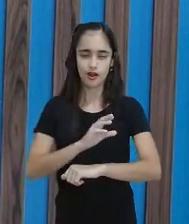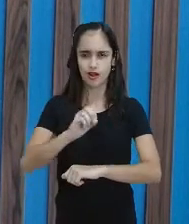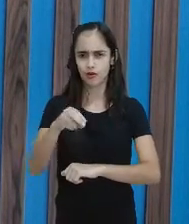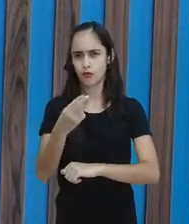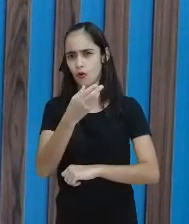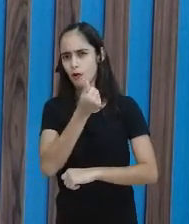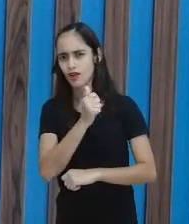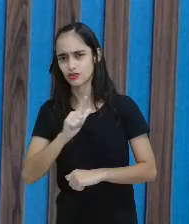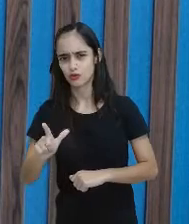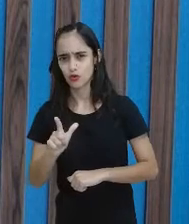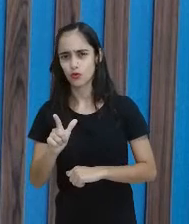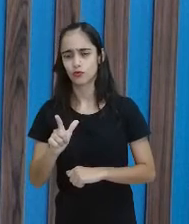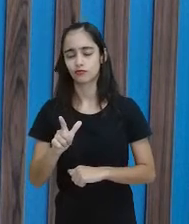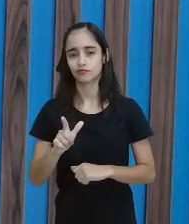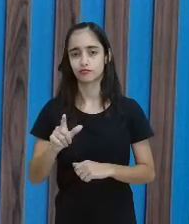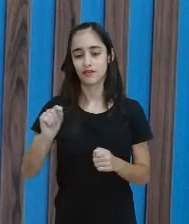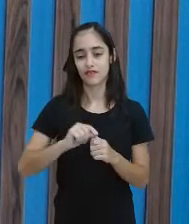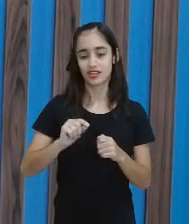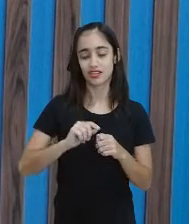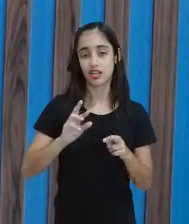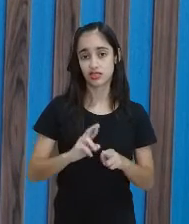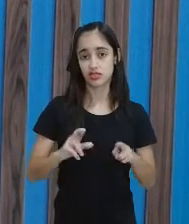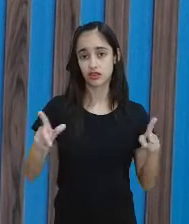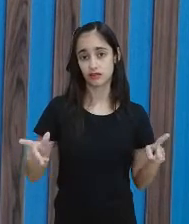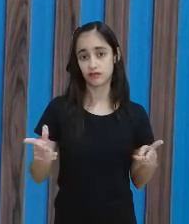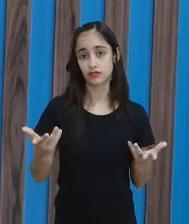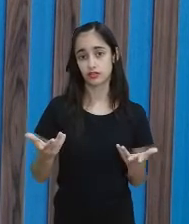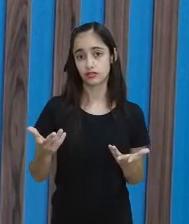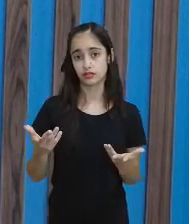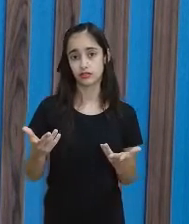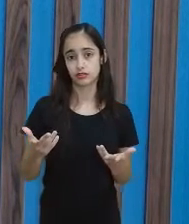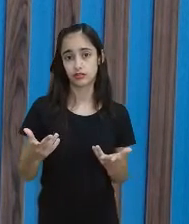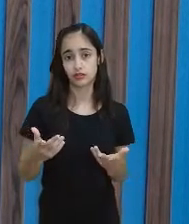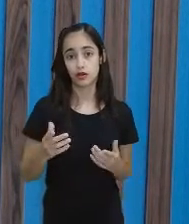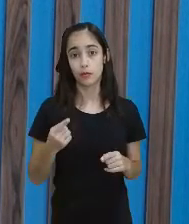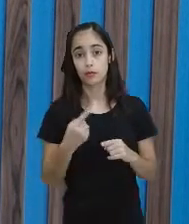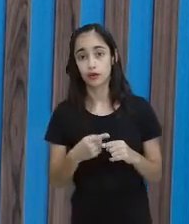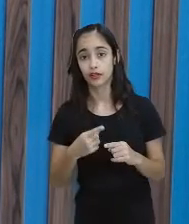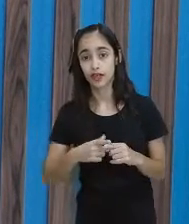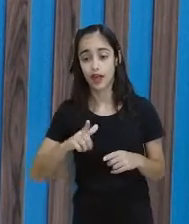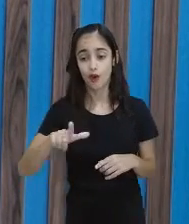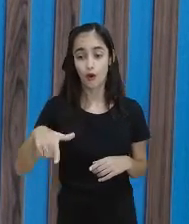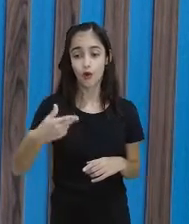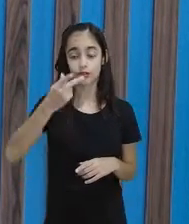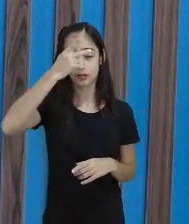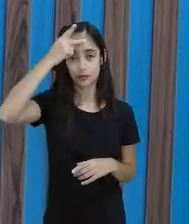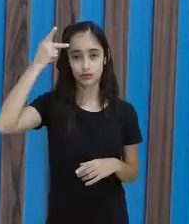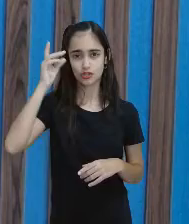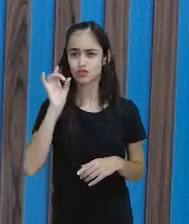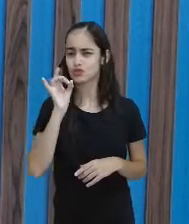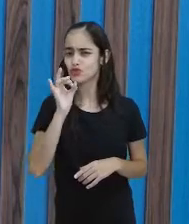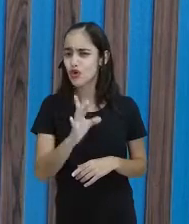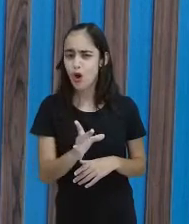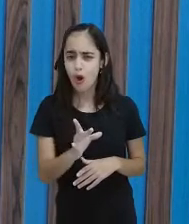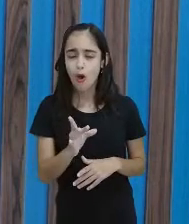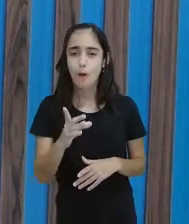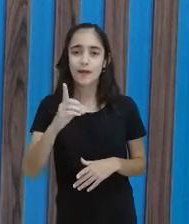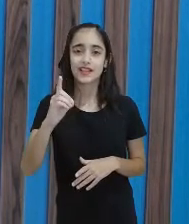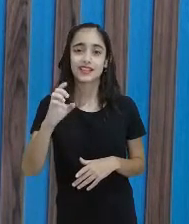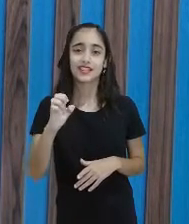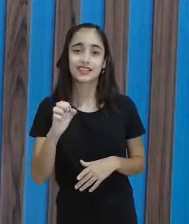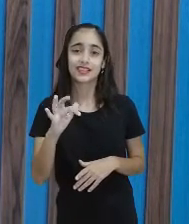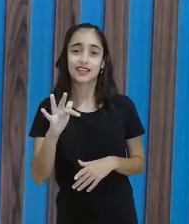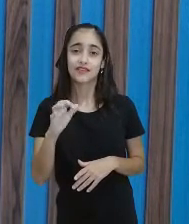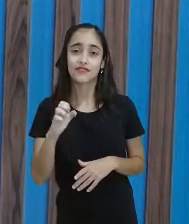gente saber quem é aquele atleta que está ali somente para defender, né? Que ele não pode atacar, ele